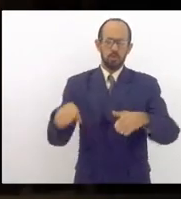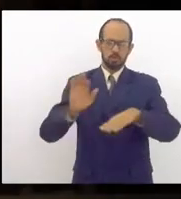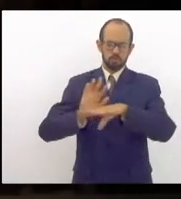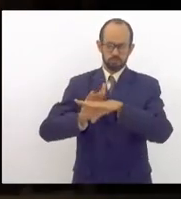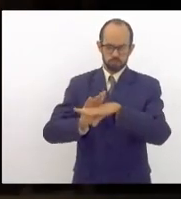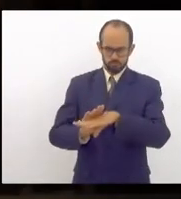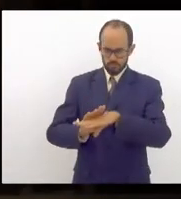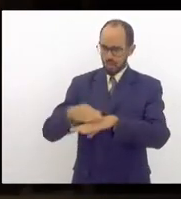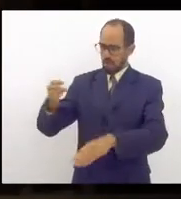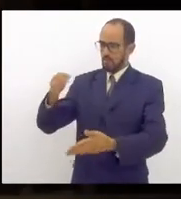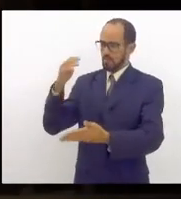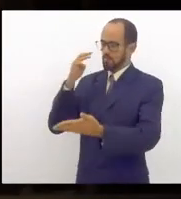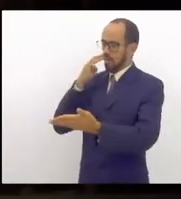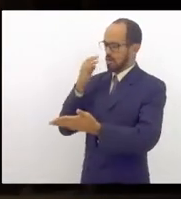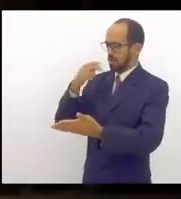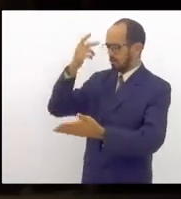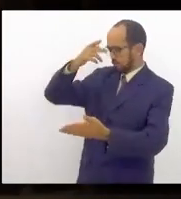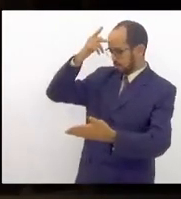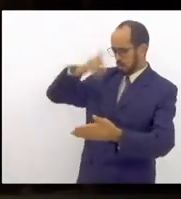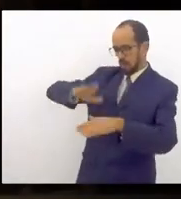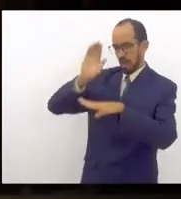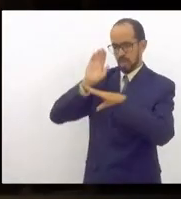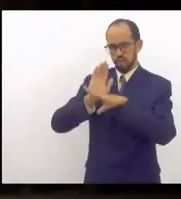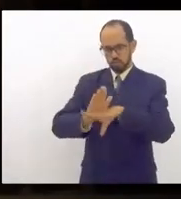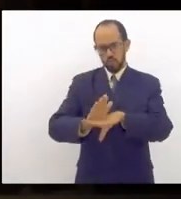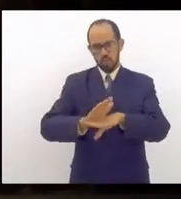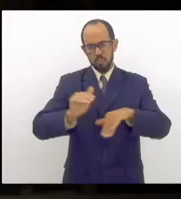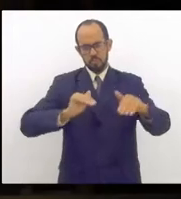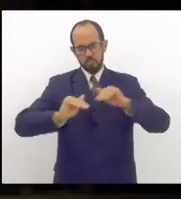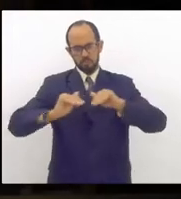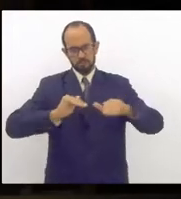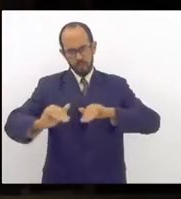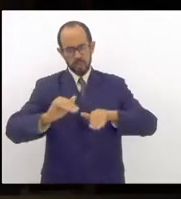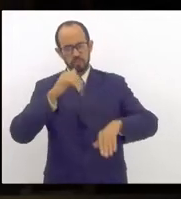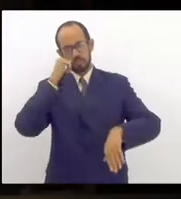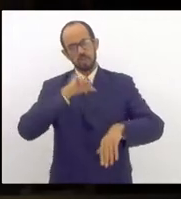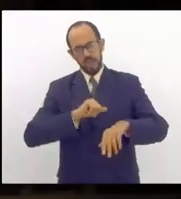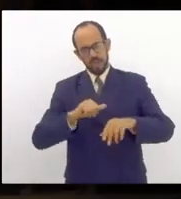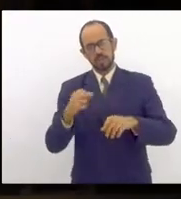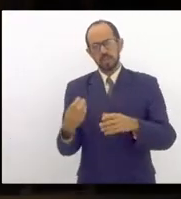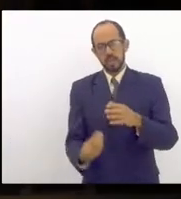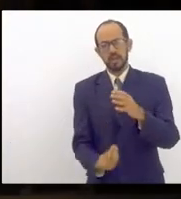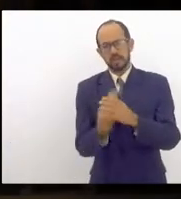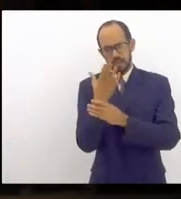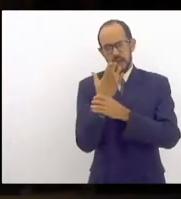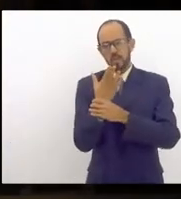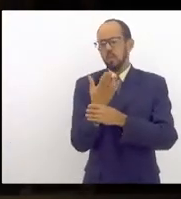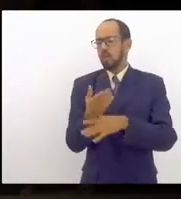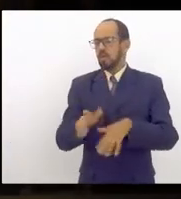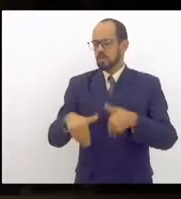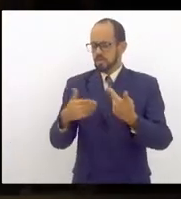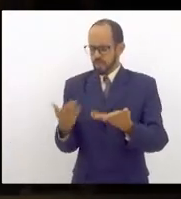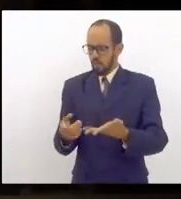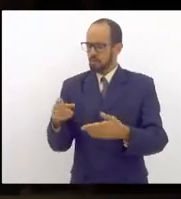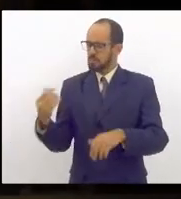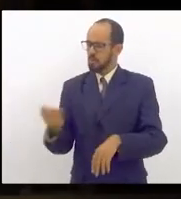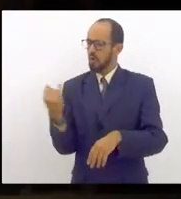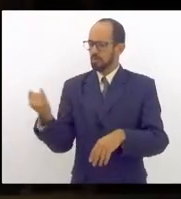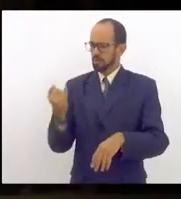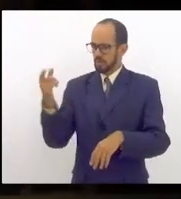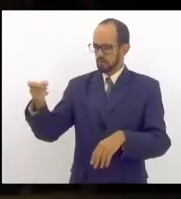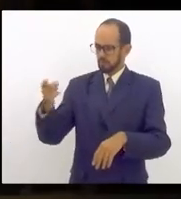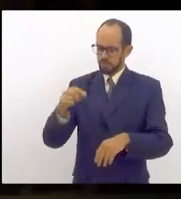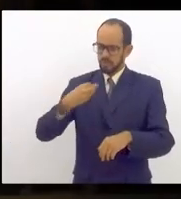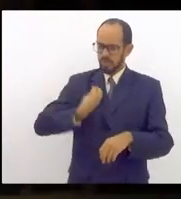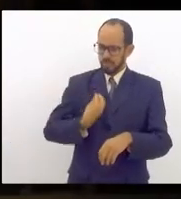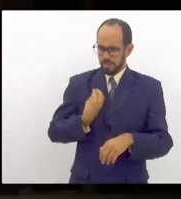é uma pessoa que ajudou o movimento de mulheres daquela cidade a construí-lo Então nada mais justo de tê-la de